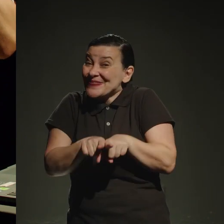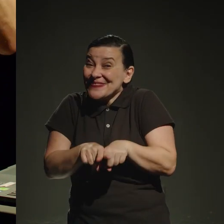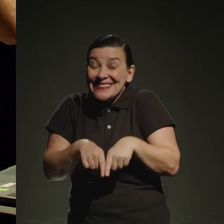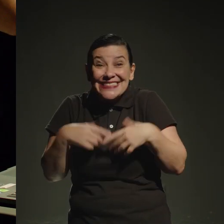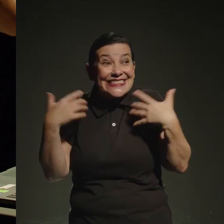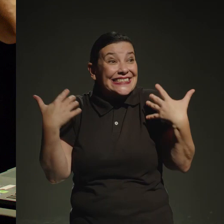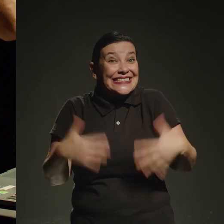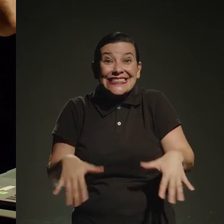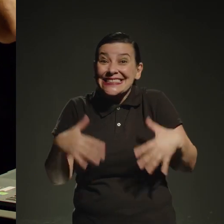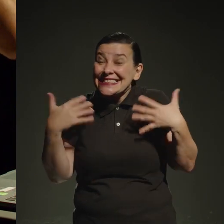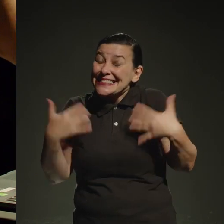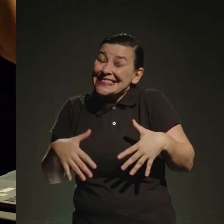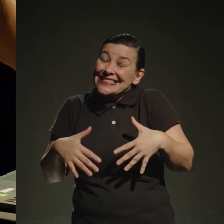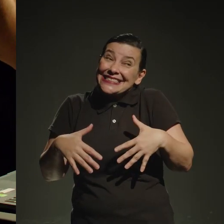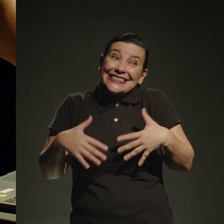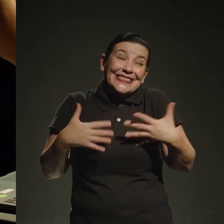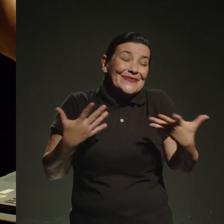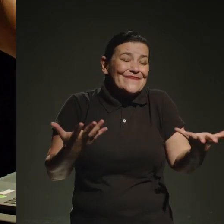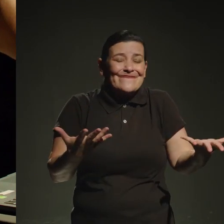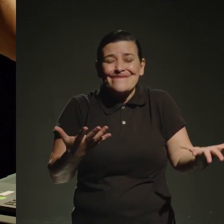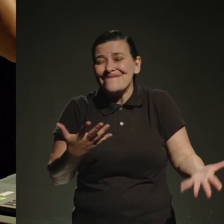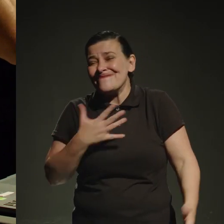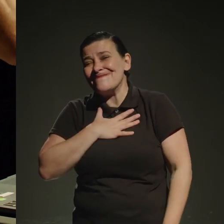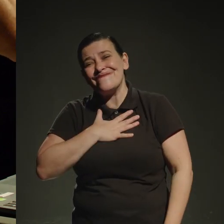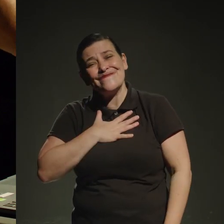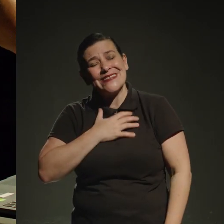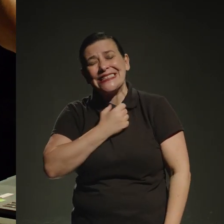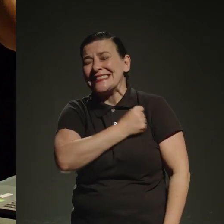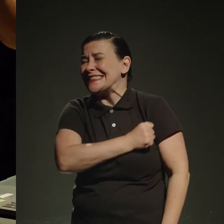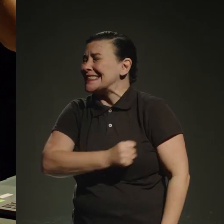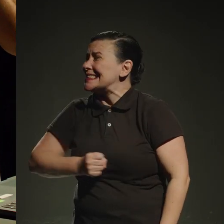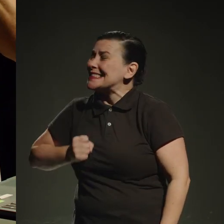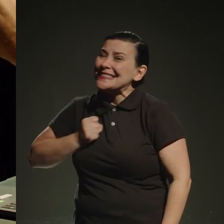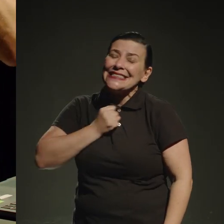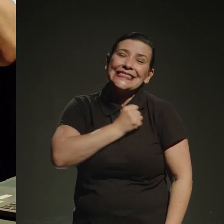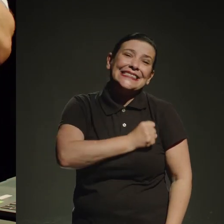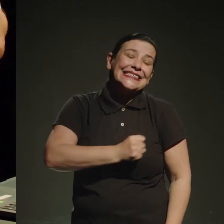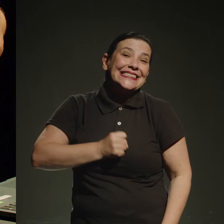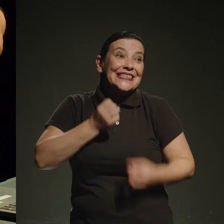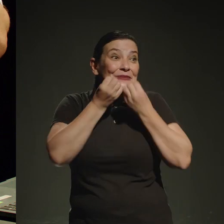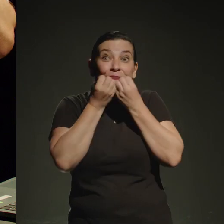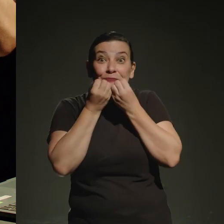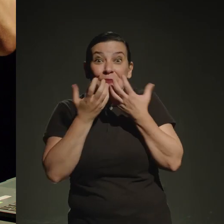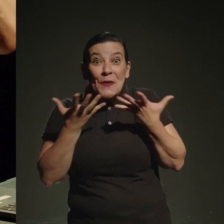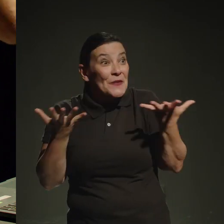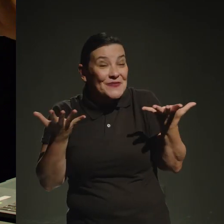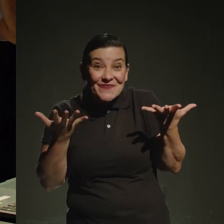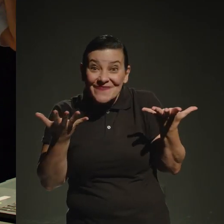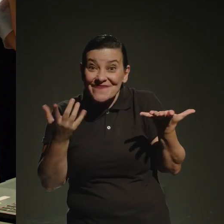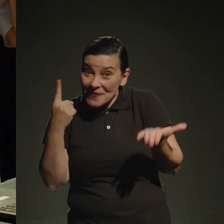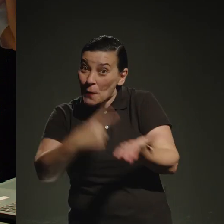Eu também. Eu também, muita falta. Você não faz ideia do quanto.